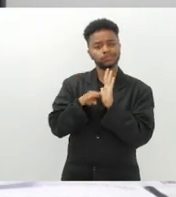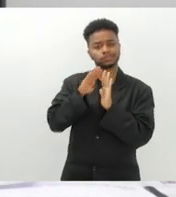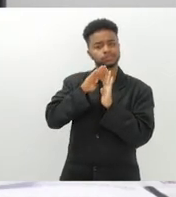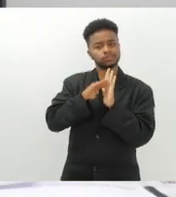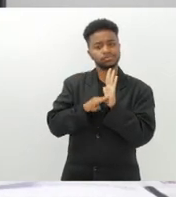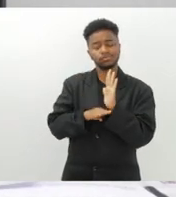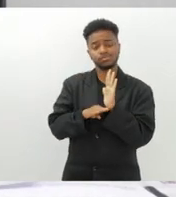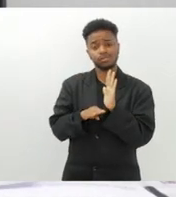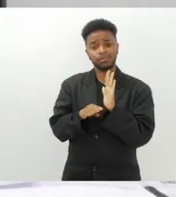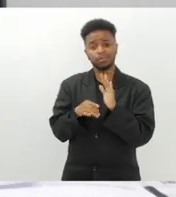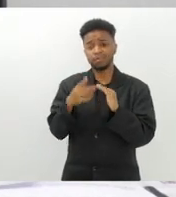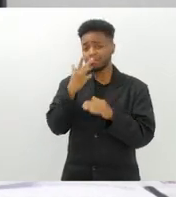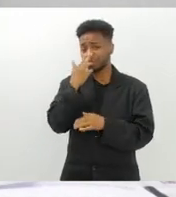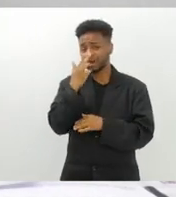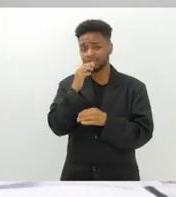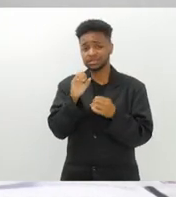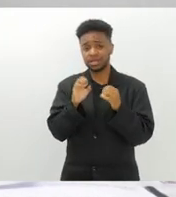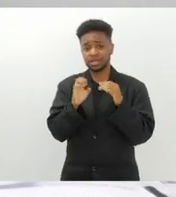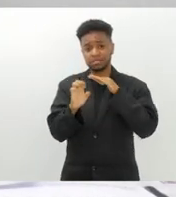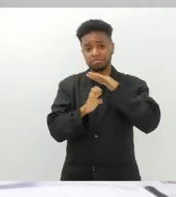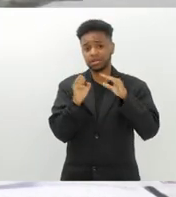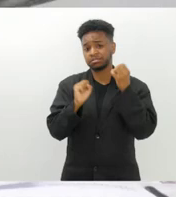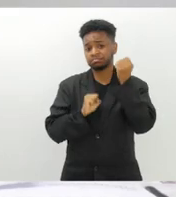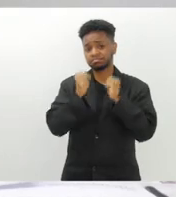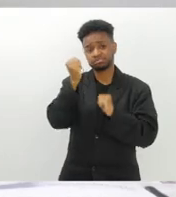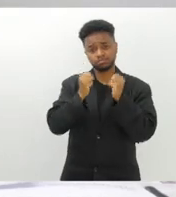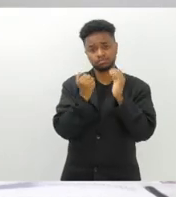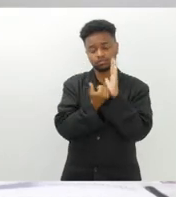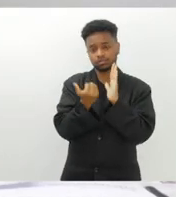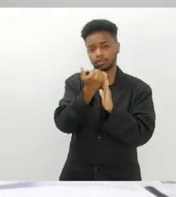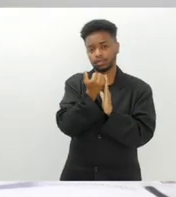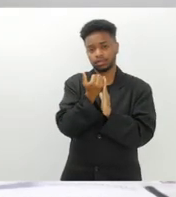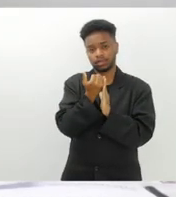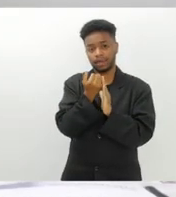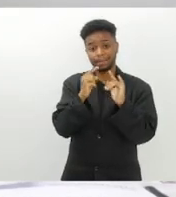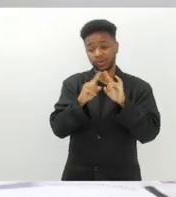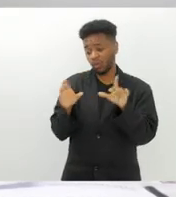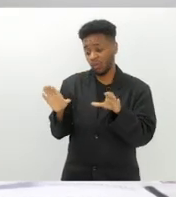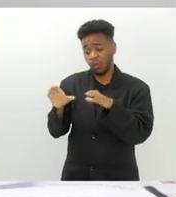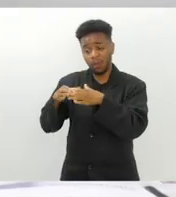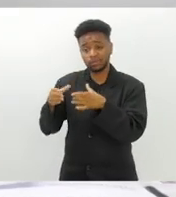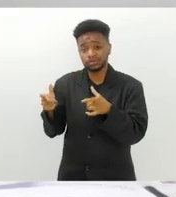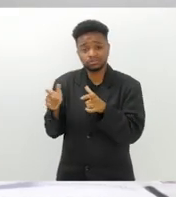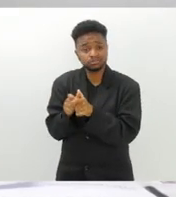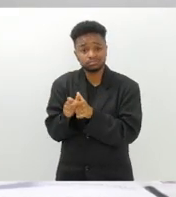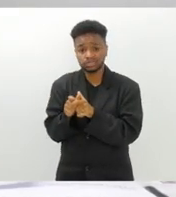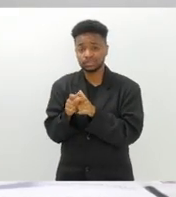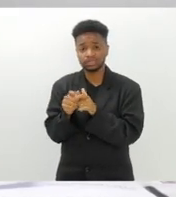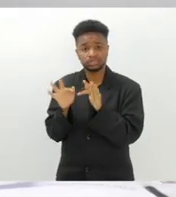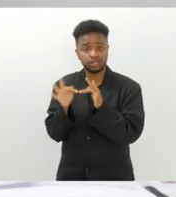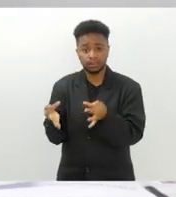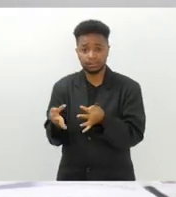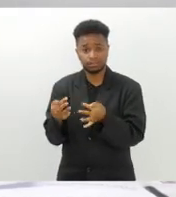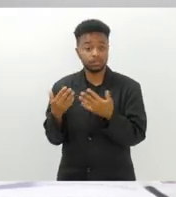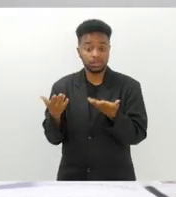uma comunidade de seringueiros. Nunca a comunidade de seringueiros ia ter acesso ao